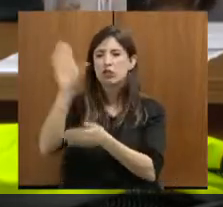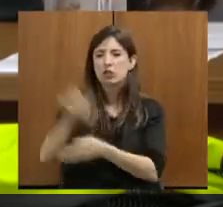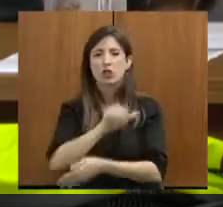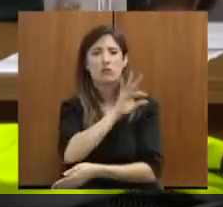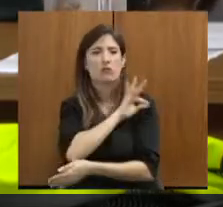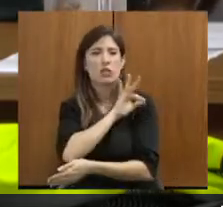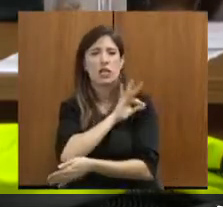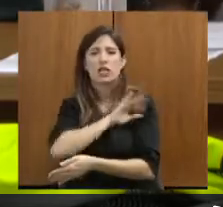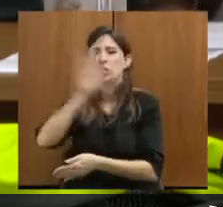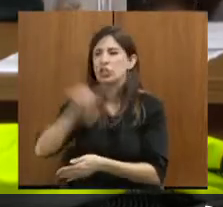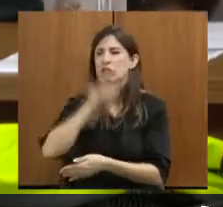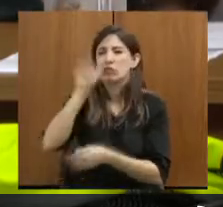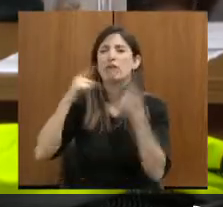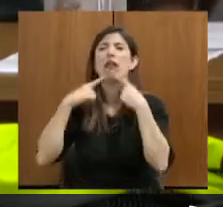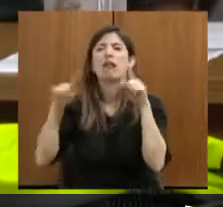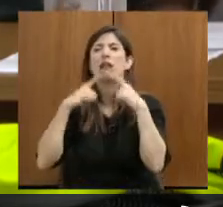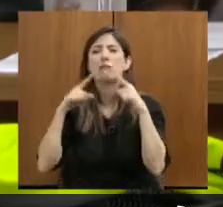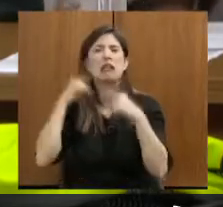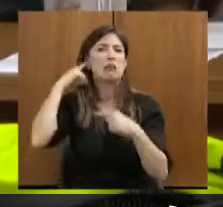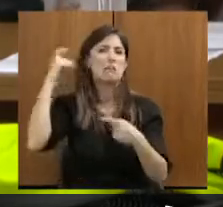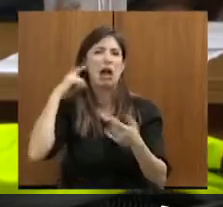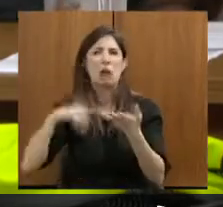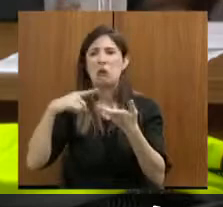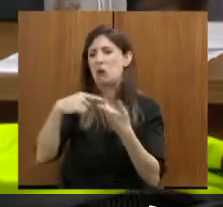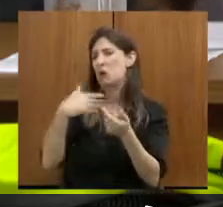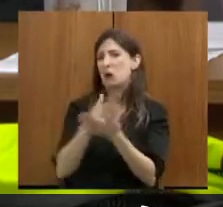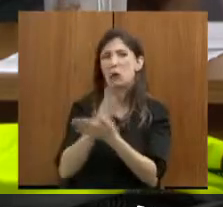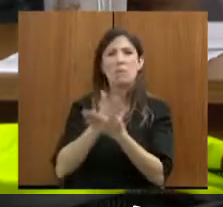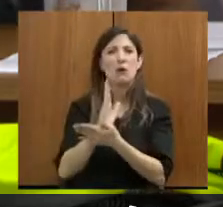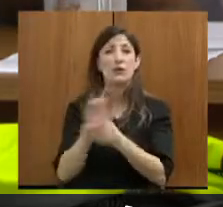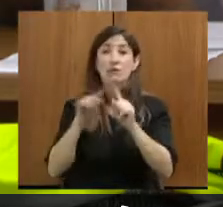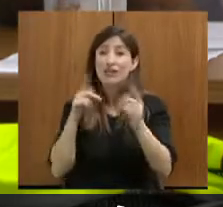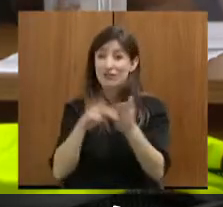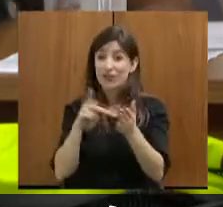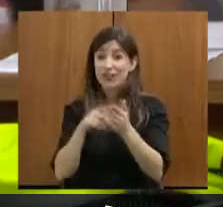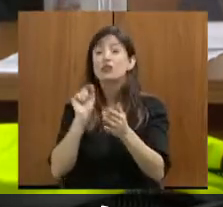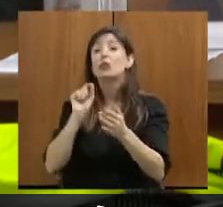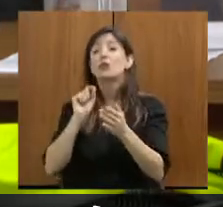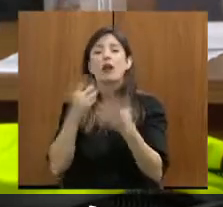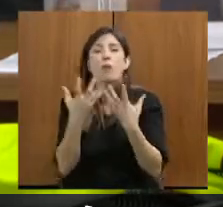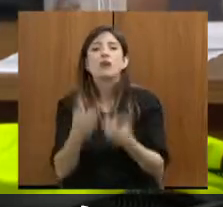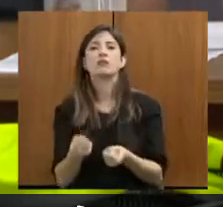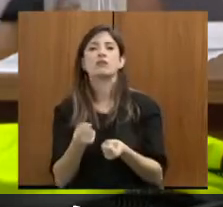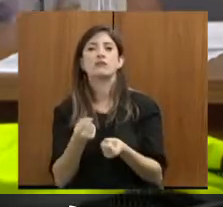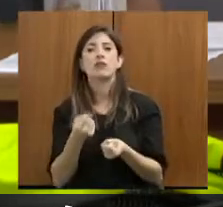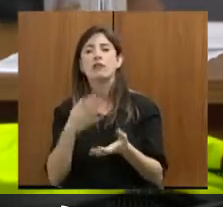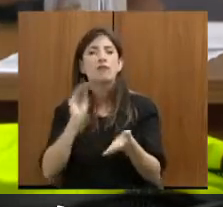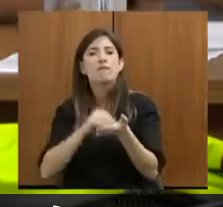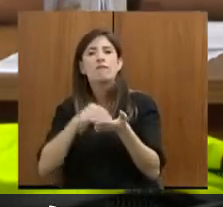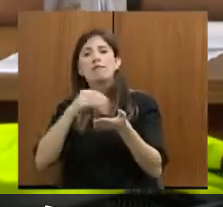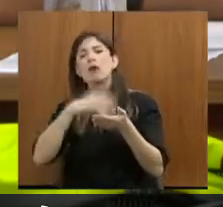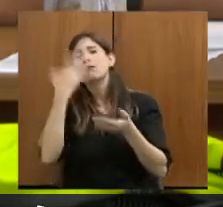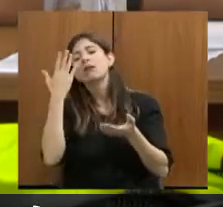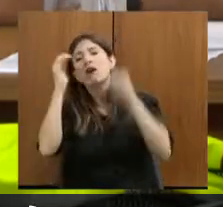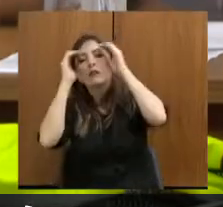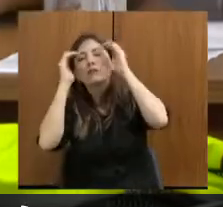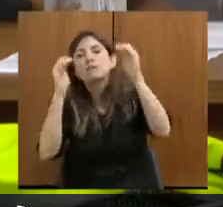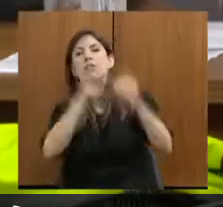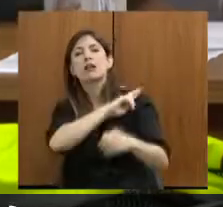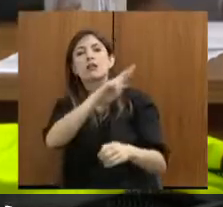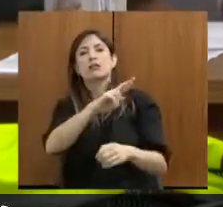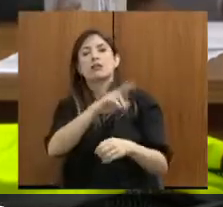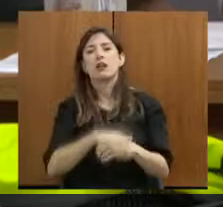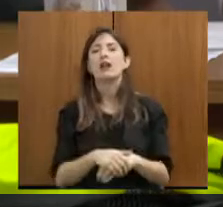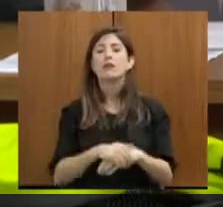sobre a questão do barulho do incômodo né E na verdade era por intolerância até que não acordo a silenciosa tabaco de Pajé